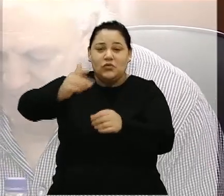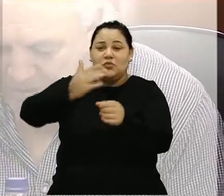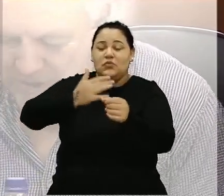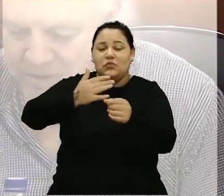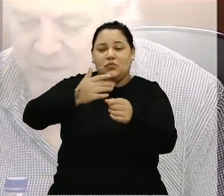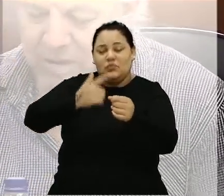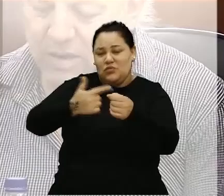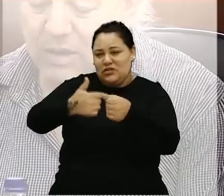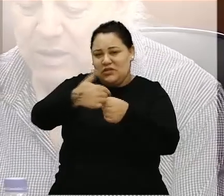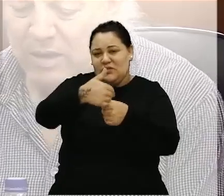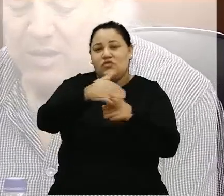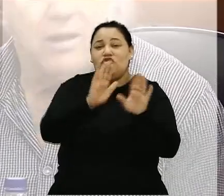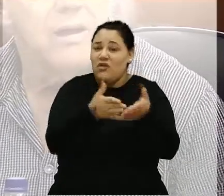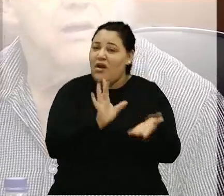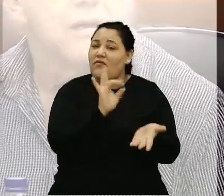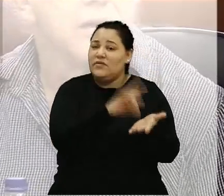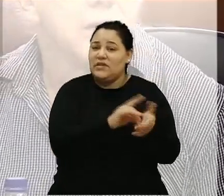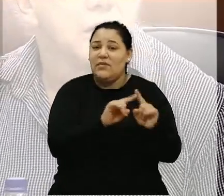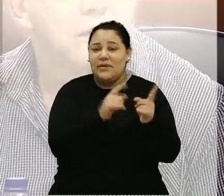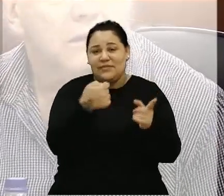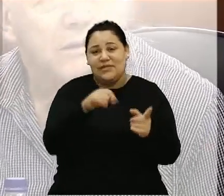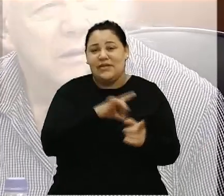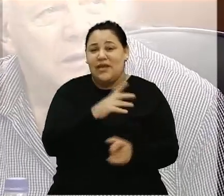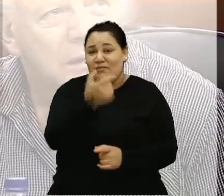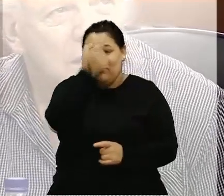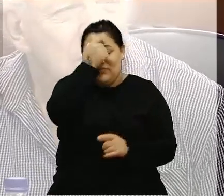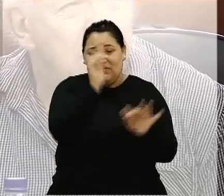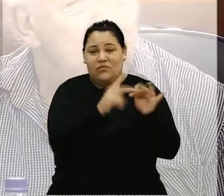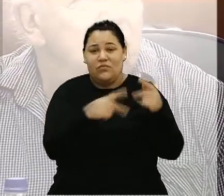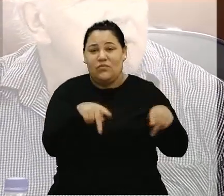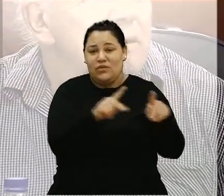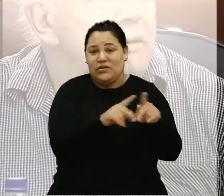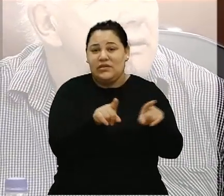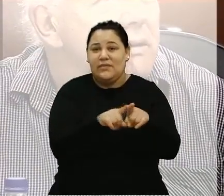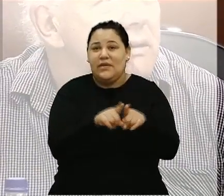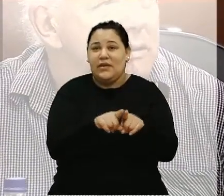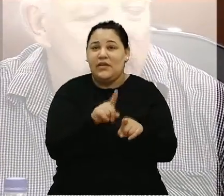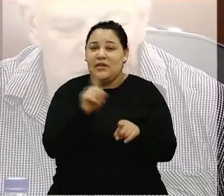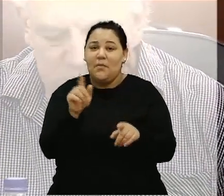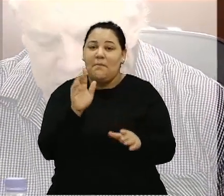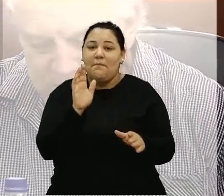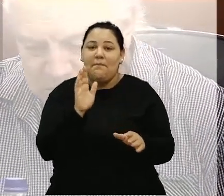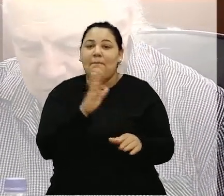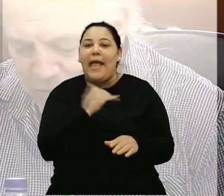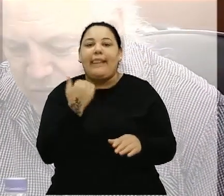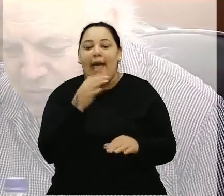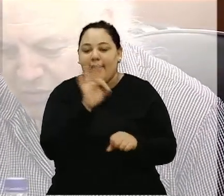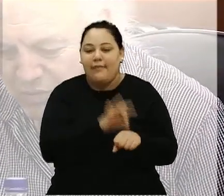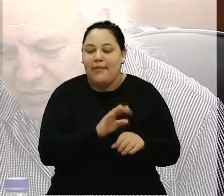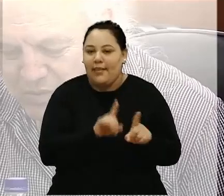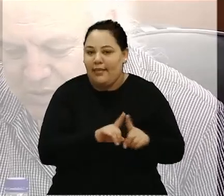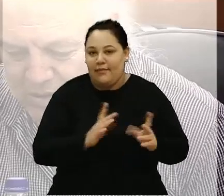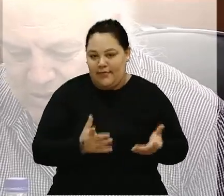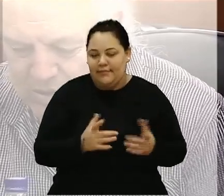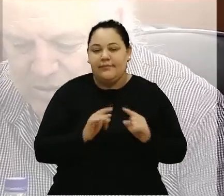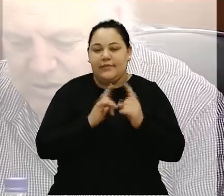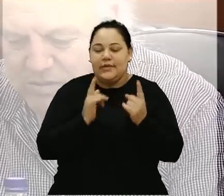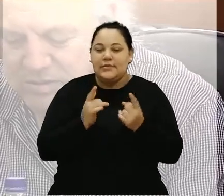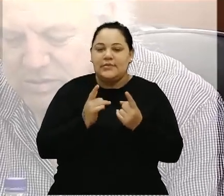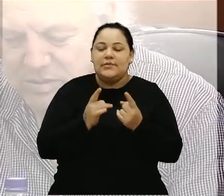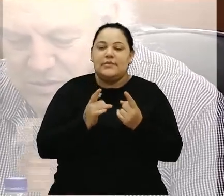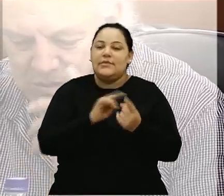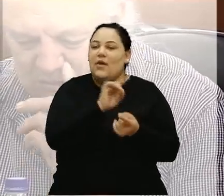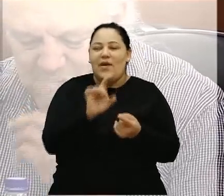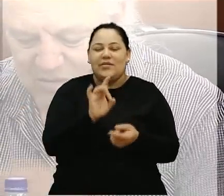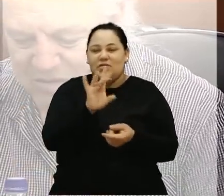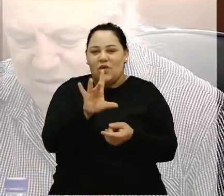isso também precisa consciência da população para que não chegue lá e mate o enxame. Mas além de um projeto de lei, vereadora,